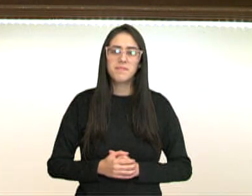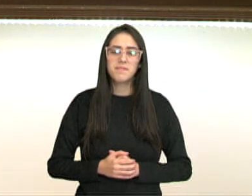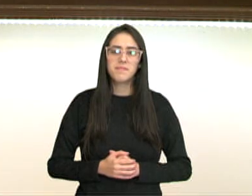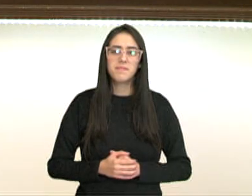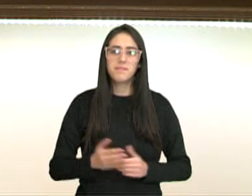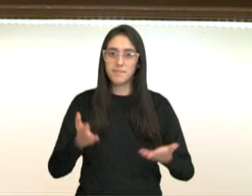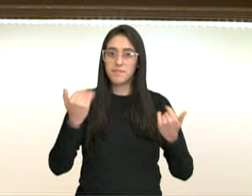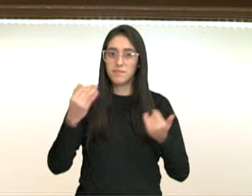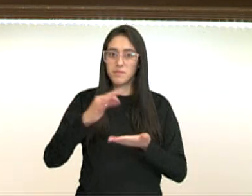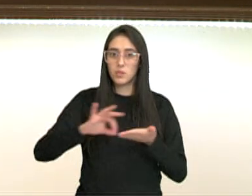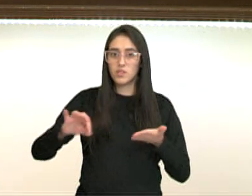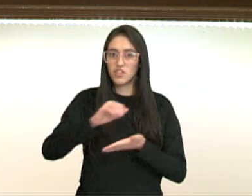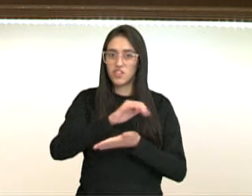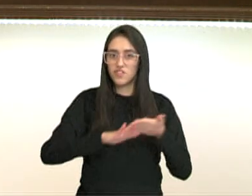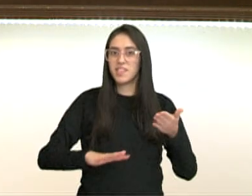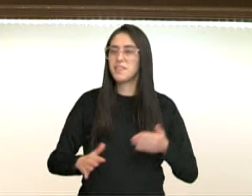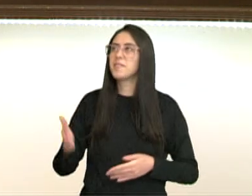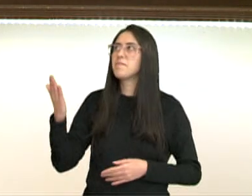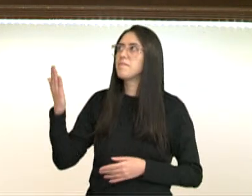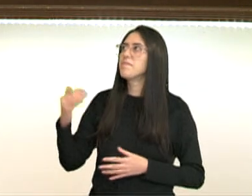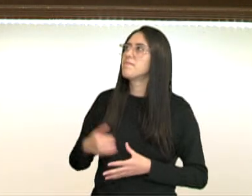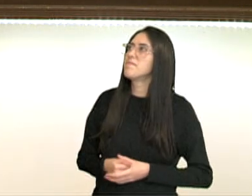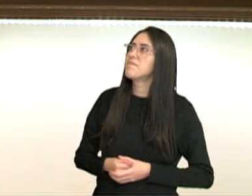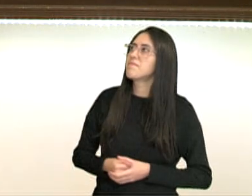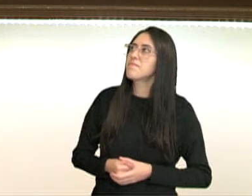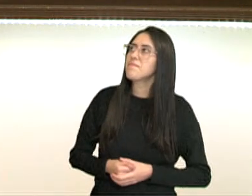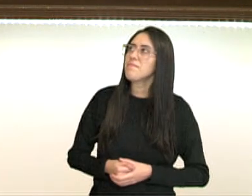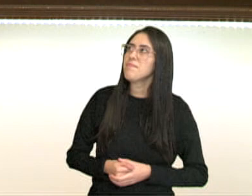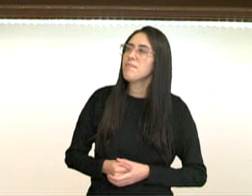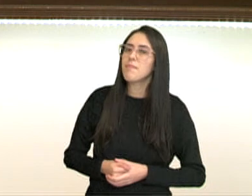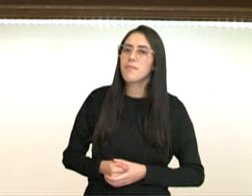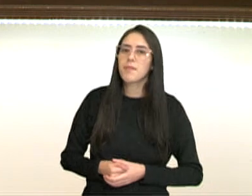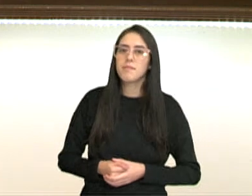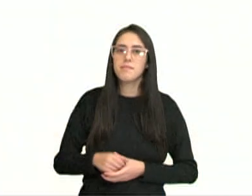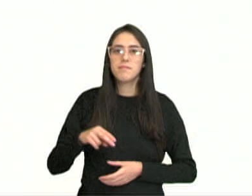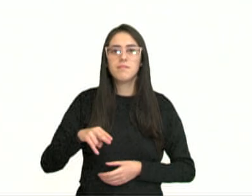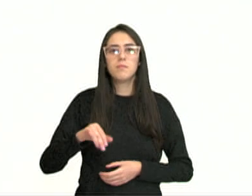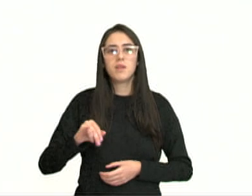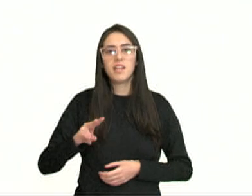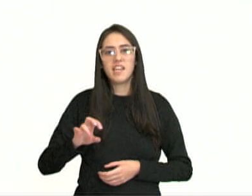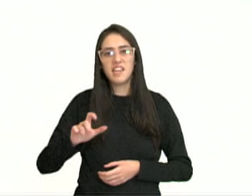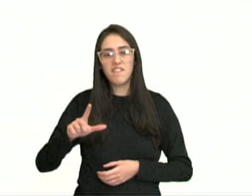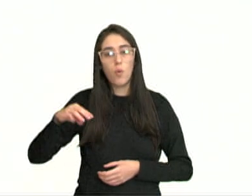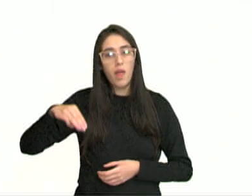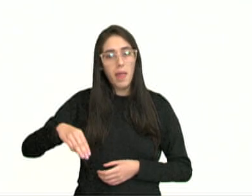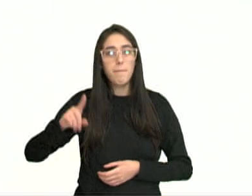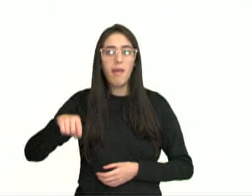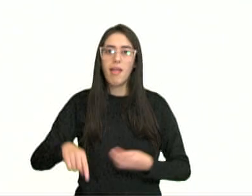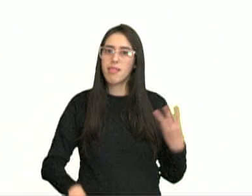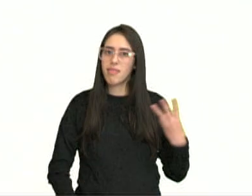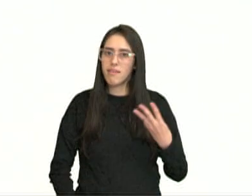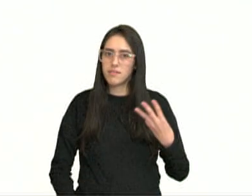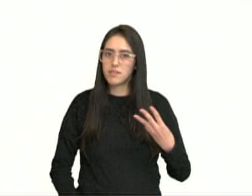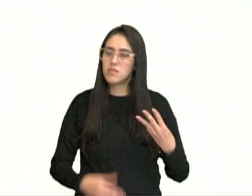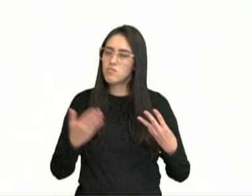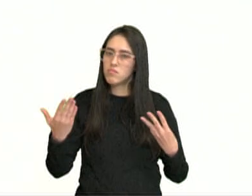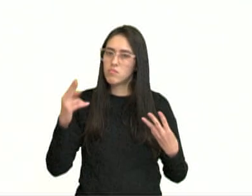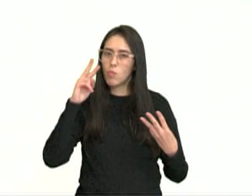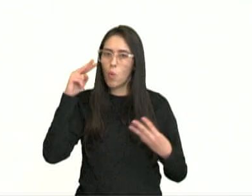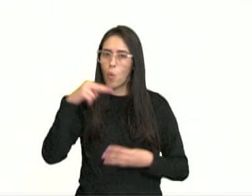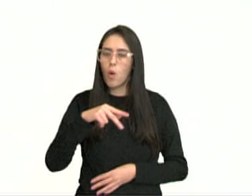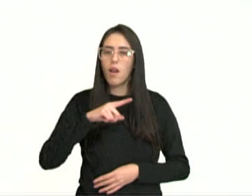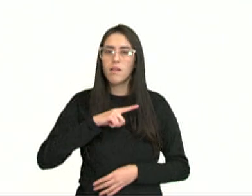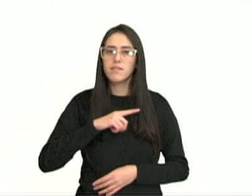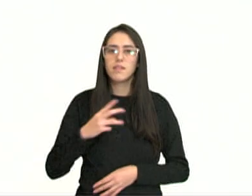Vamos para a correção da atividade? Olha só, o nível M é o terceiro. Então, se olharmos nesse nível, temos que os